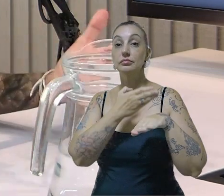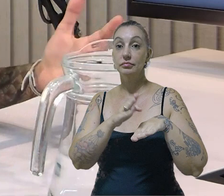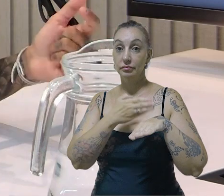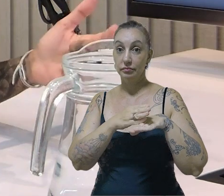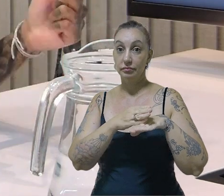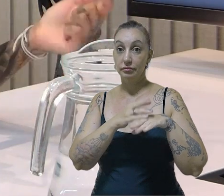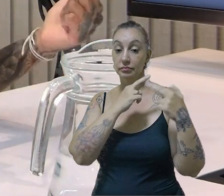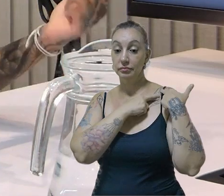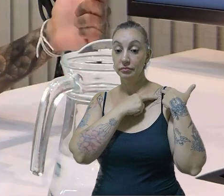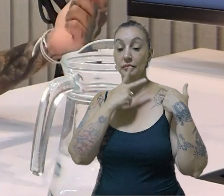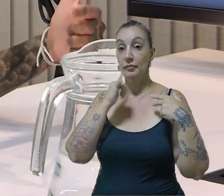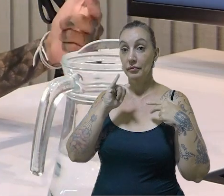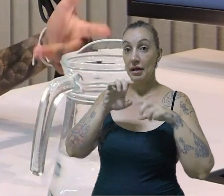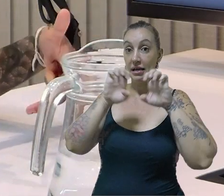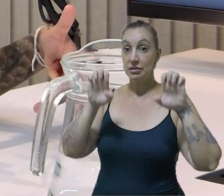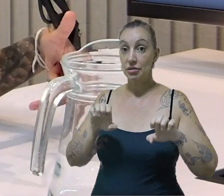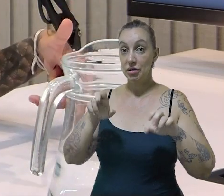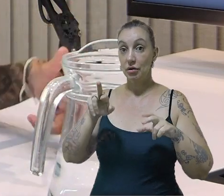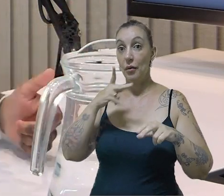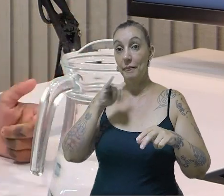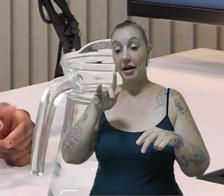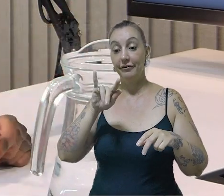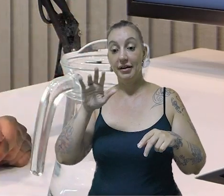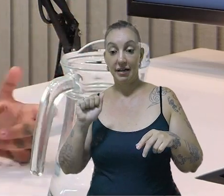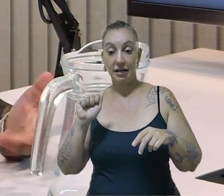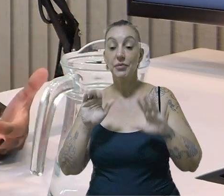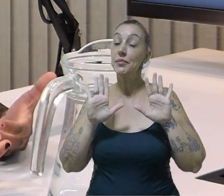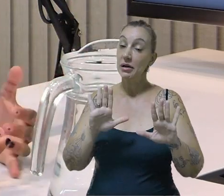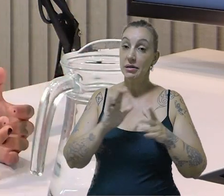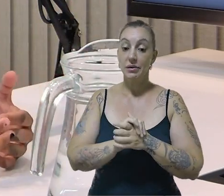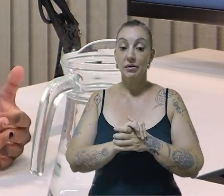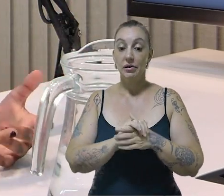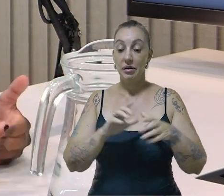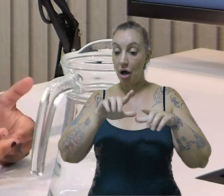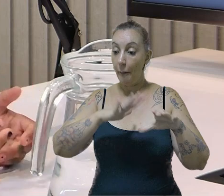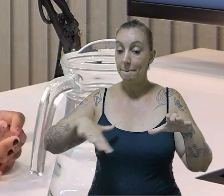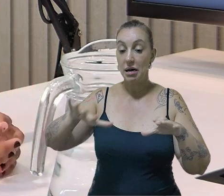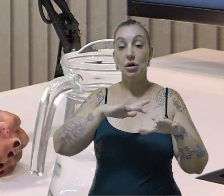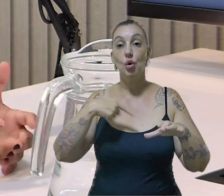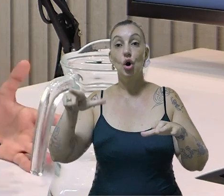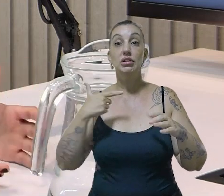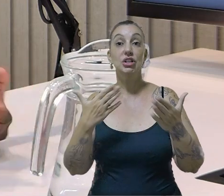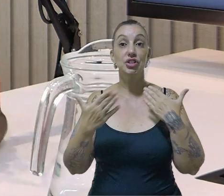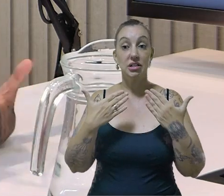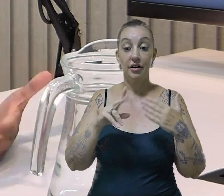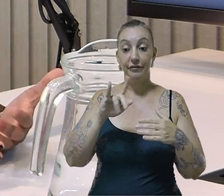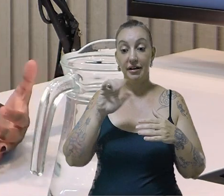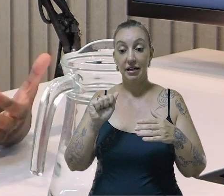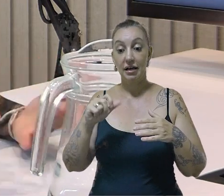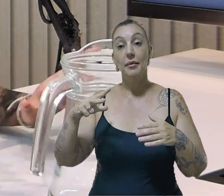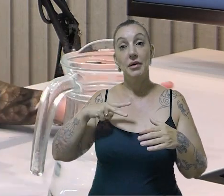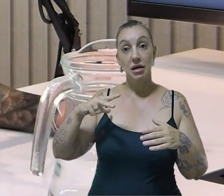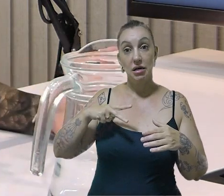pela estrutura Assim como meu pai era responsável pelo viga ih que legal é mas aí o o galpão ele tem uma outra dinâmica né o viga era um espaço